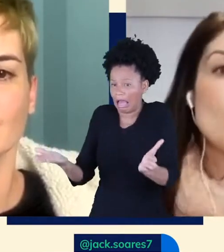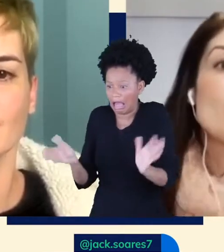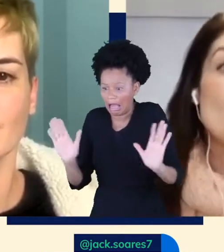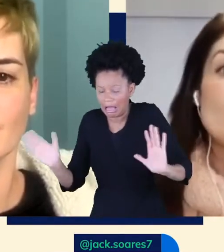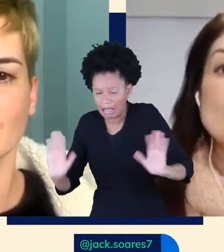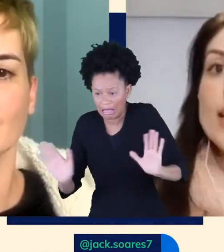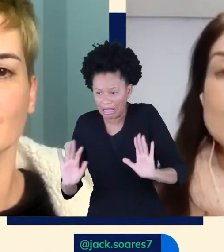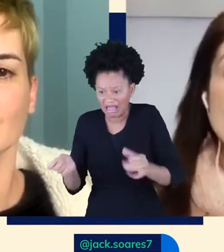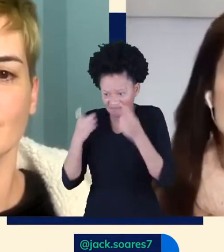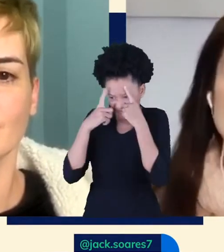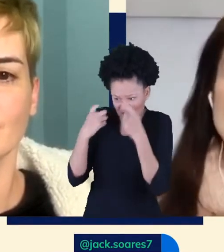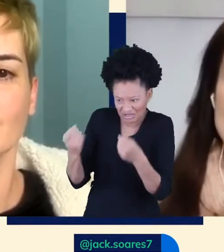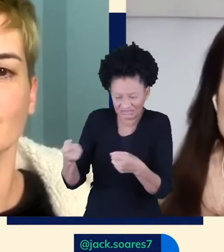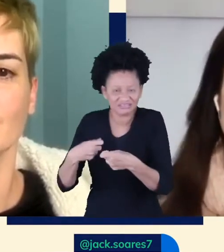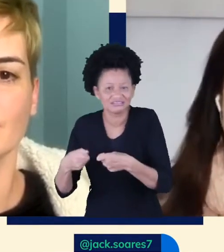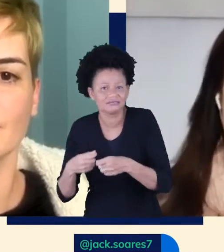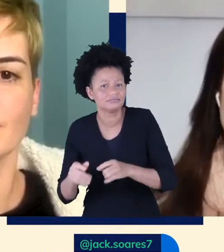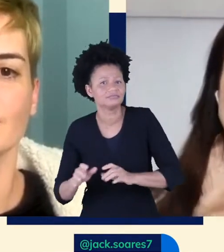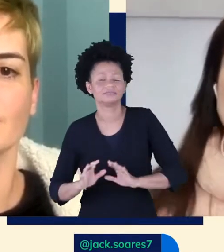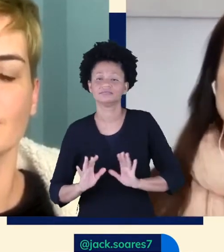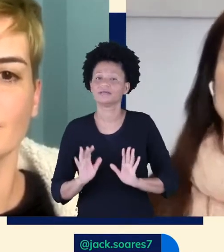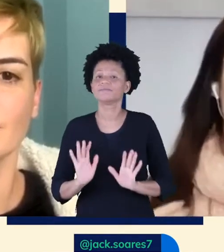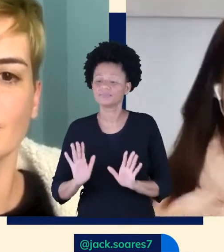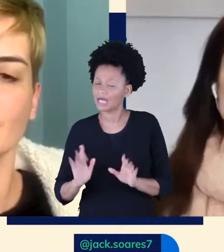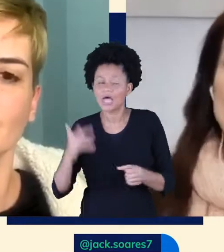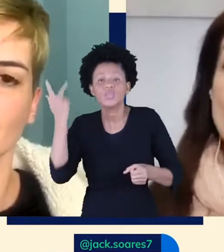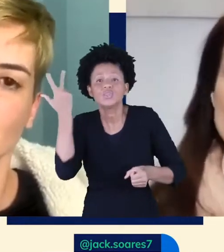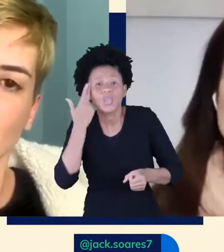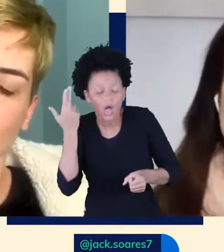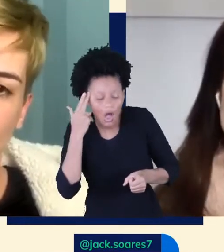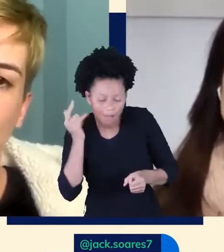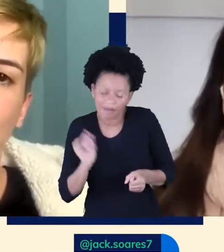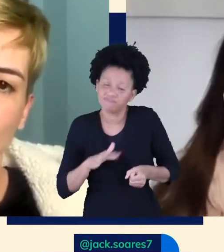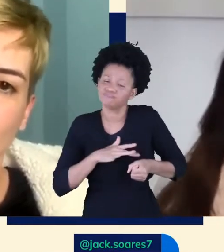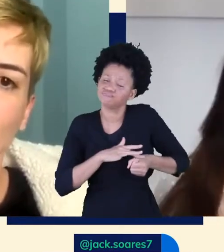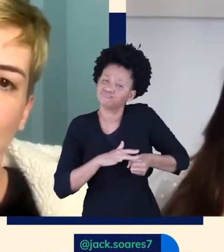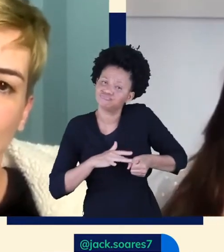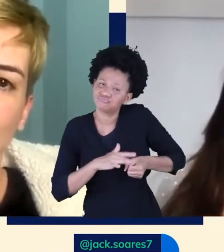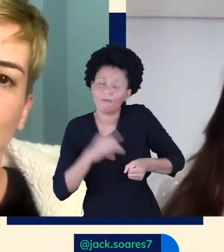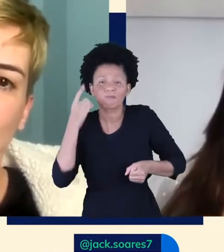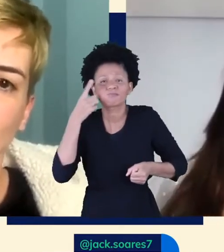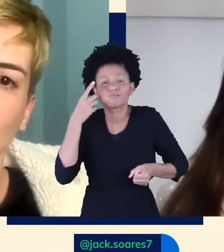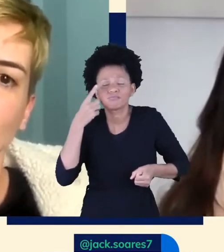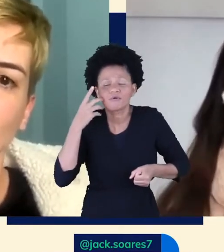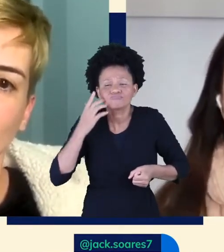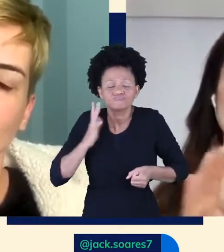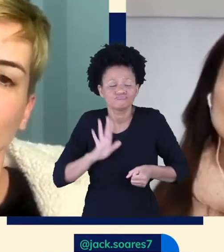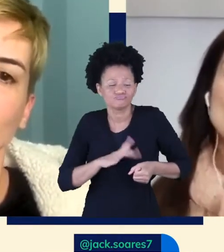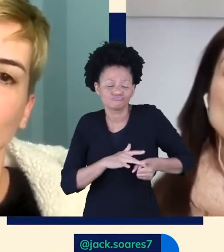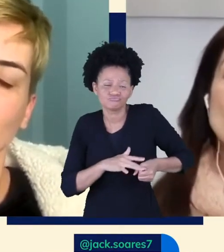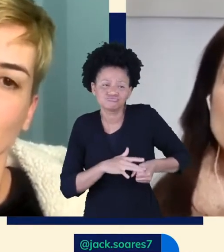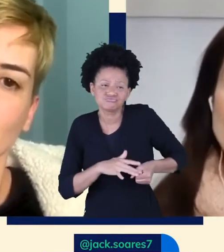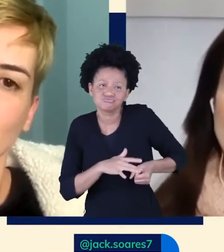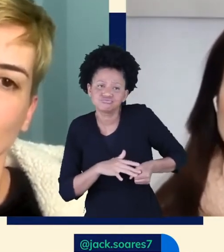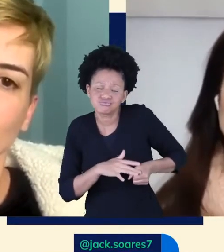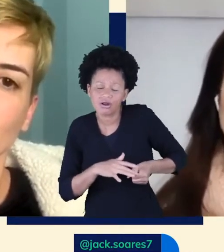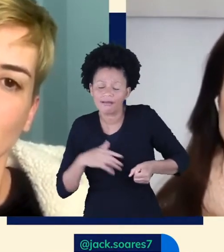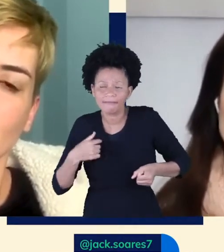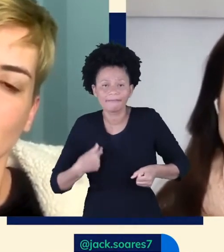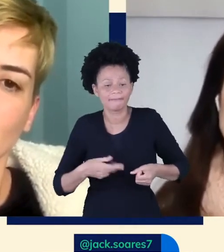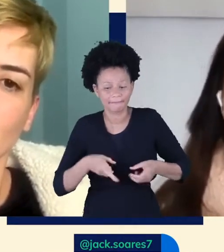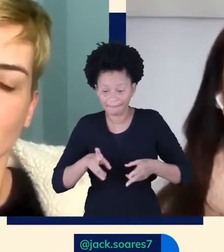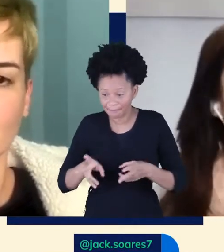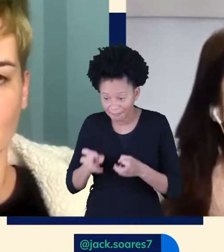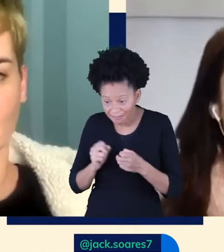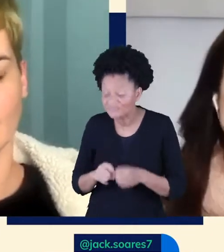ou pode sinalizar violência sexual. Ela vai colocar a mãozinha no bumbum, e quando o adulto perceber que ela está